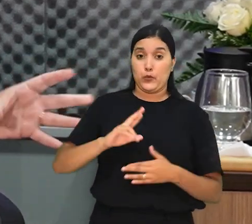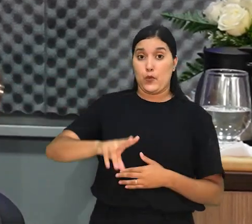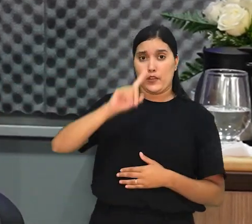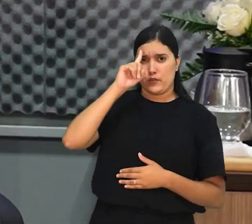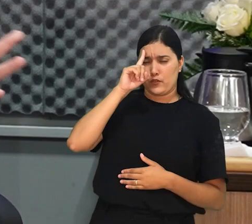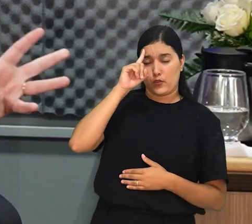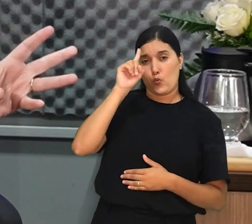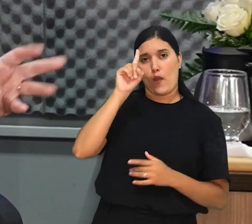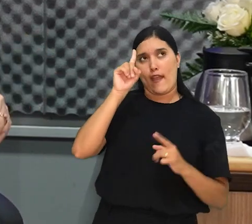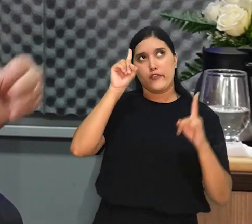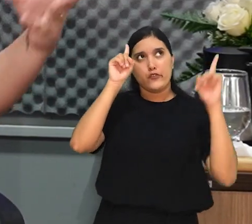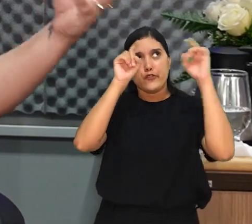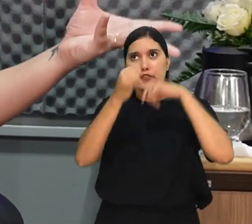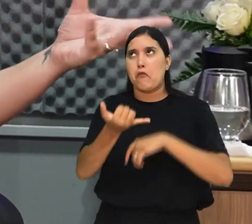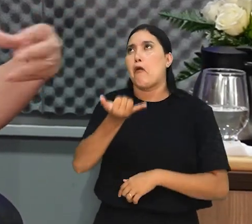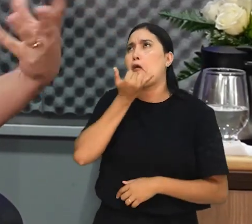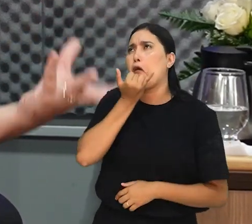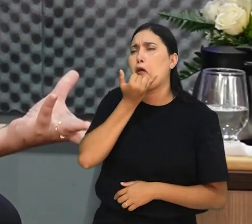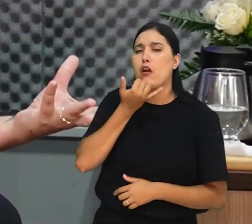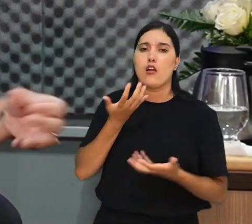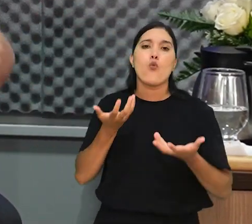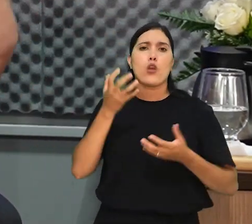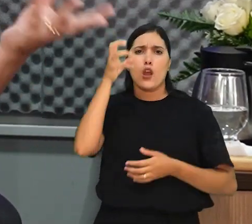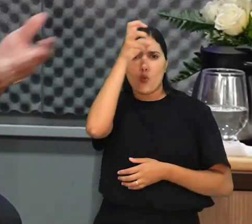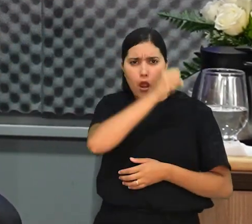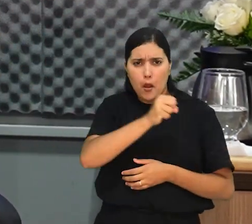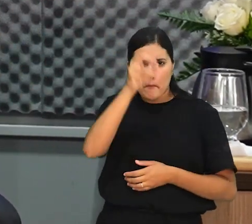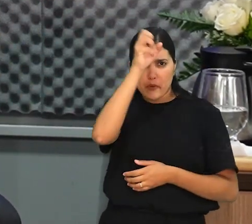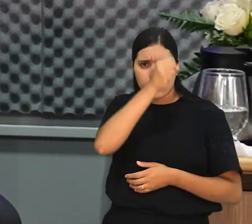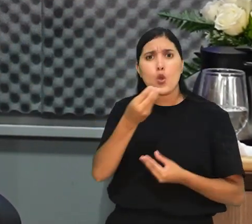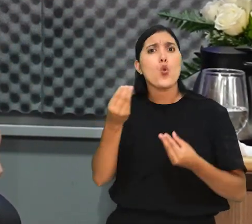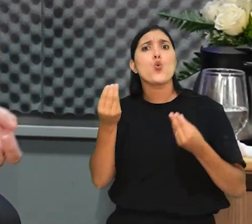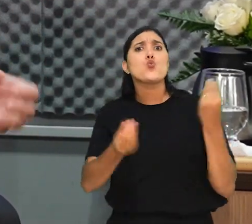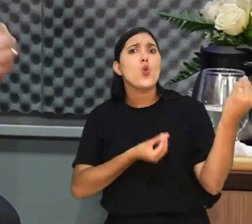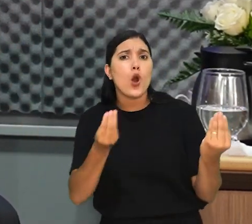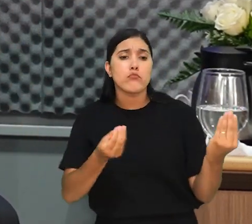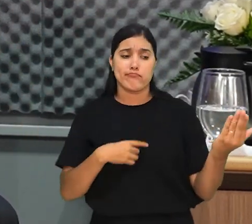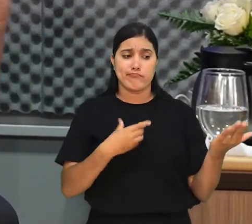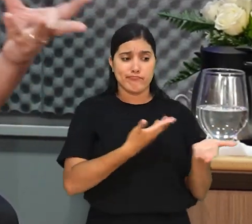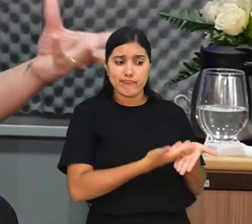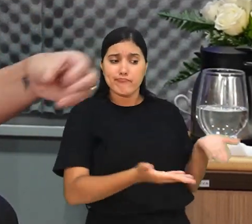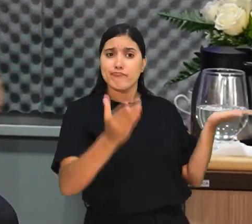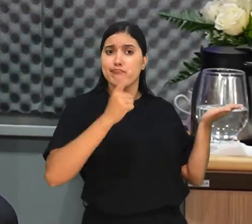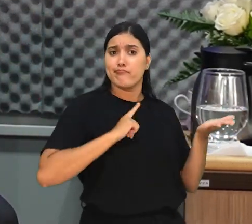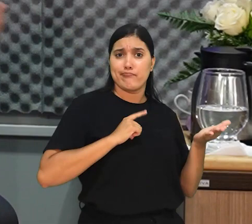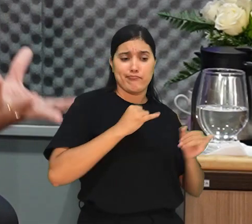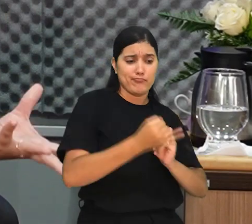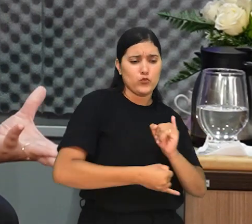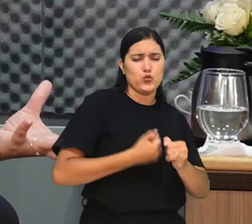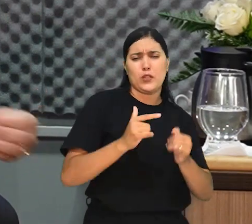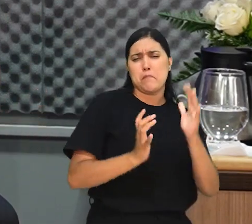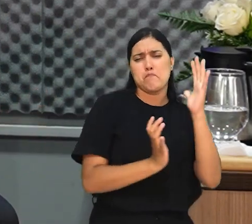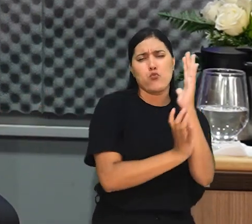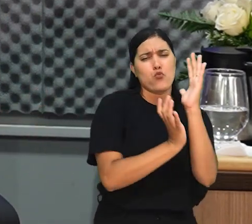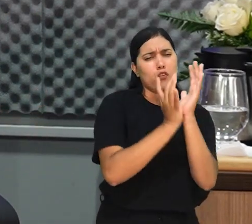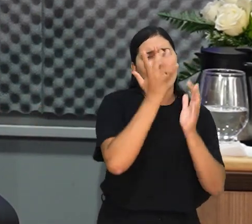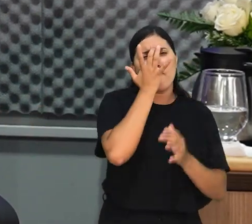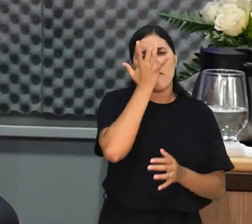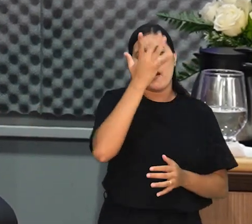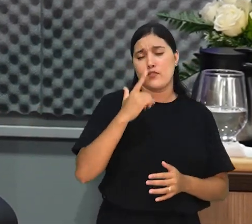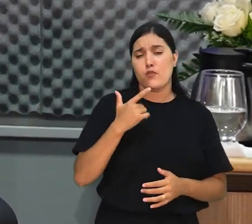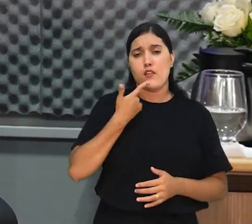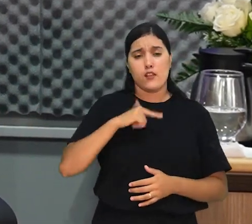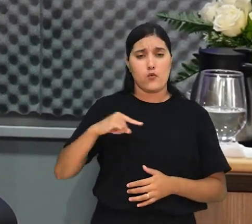desculpa. Não tem mais desculpa. Eu quero aprender, mas como? Está aí, ó. Não existe mais regra, não tem burocracia. É